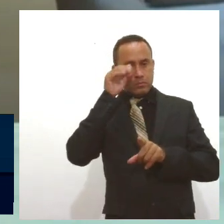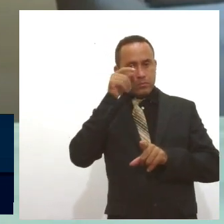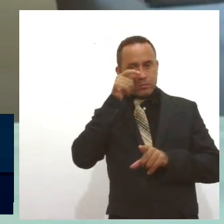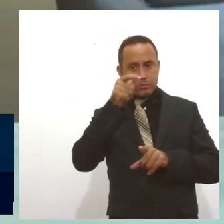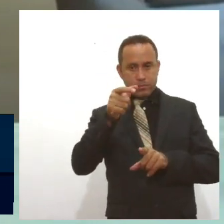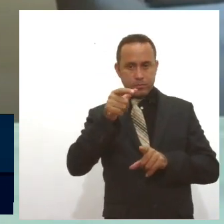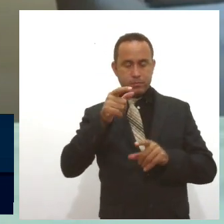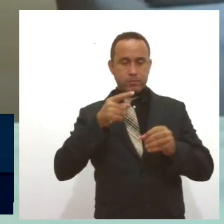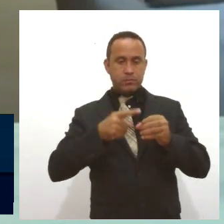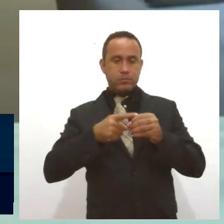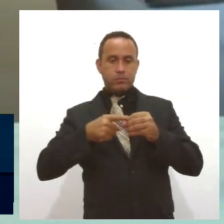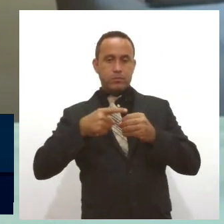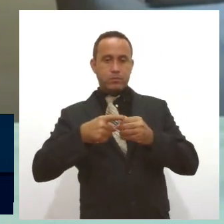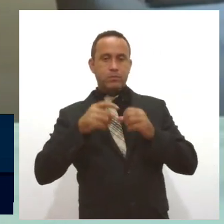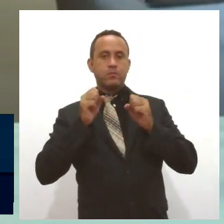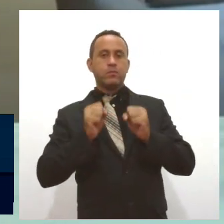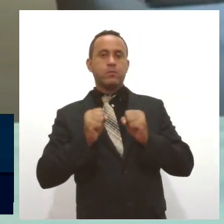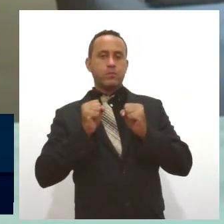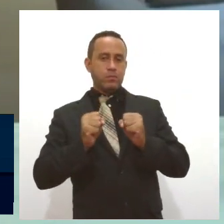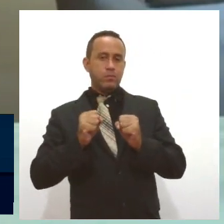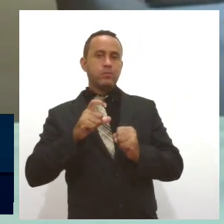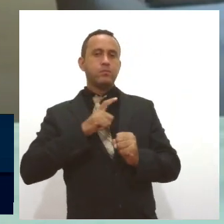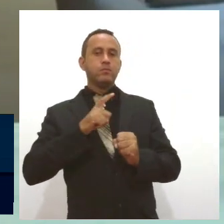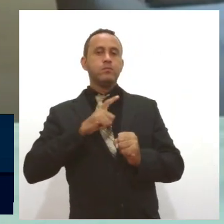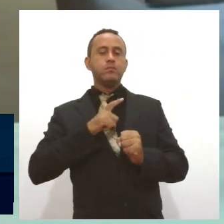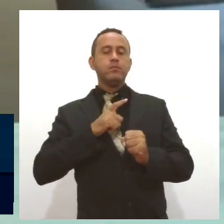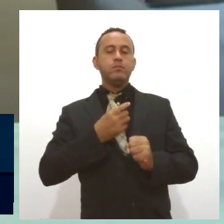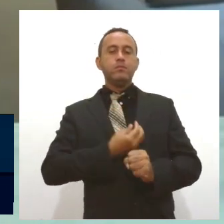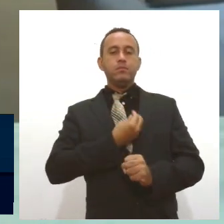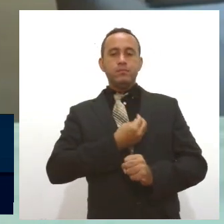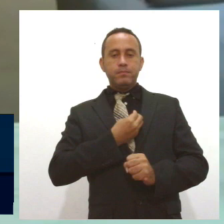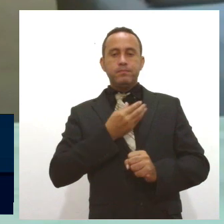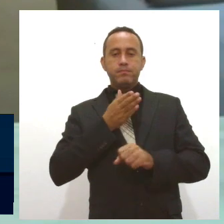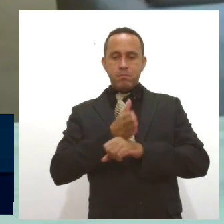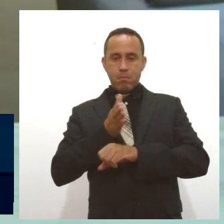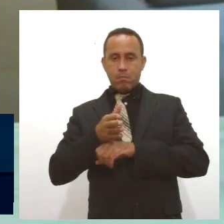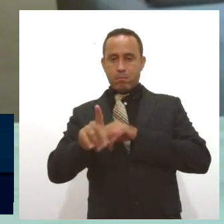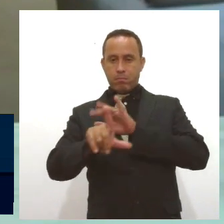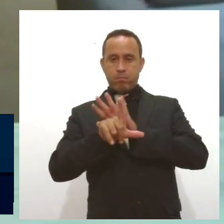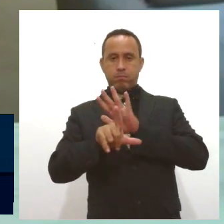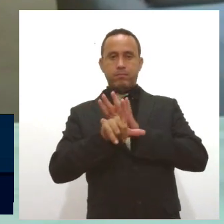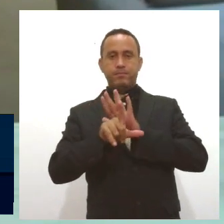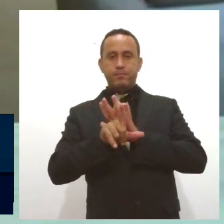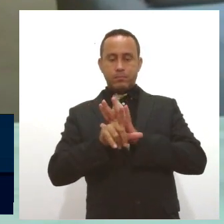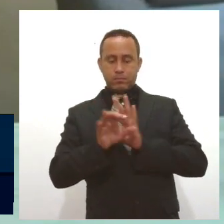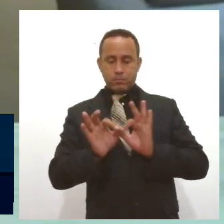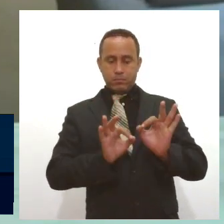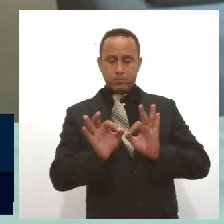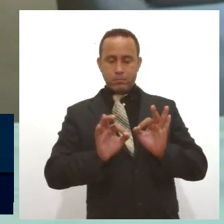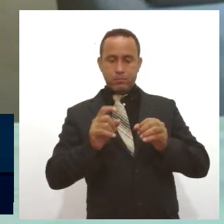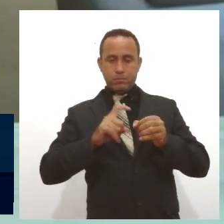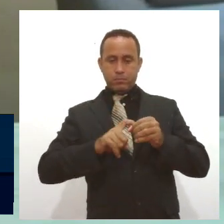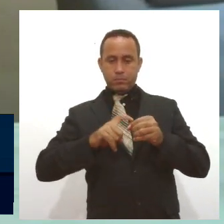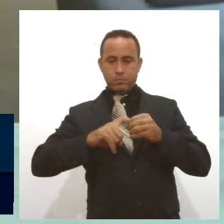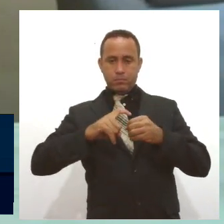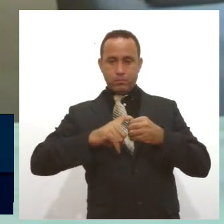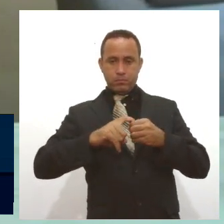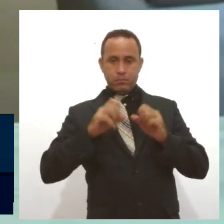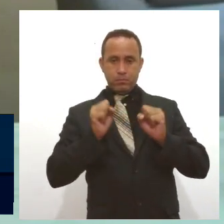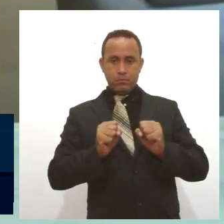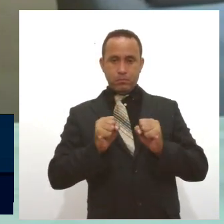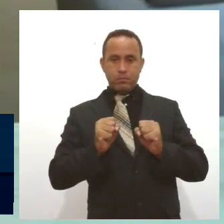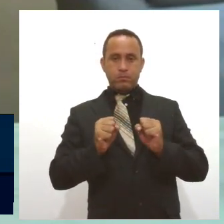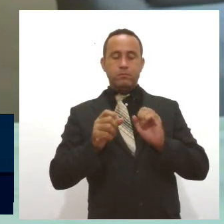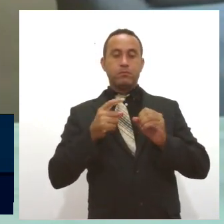de que municípios também possam, né, participar, já que a lei permite formalizar convênios, e com isso também os